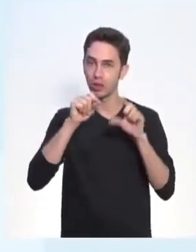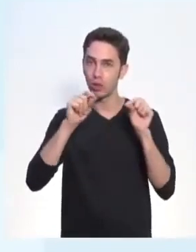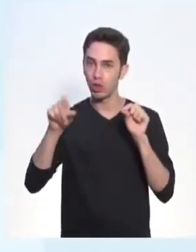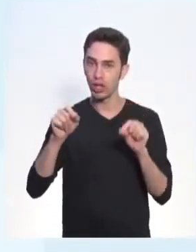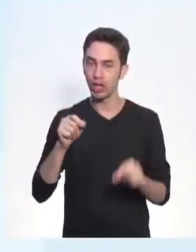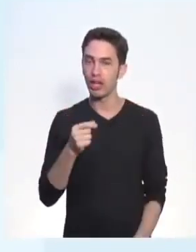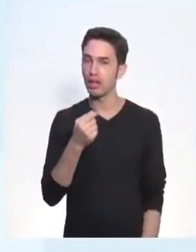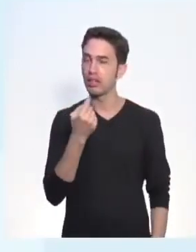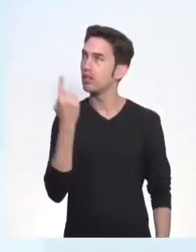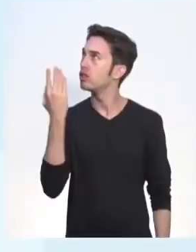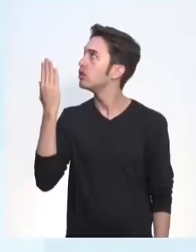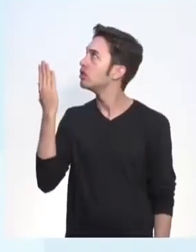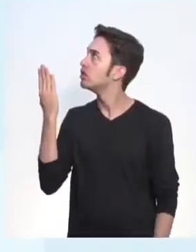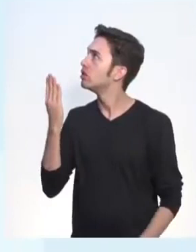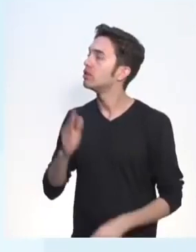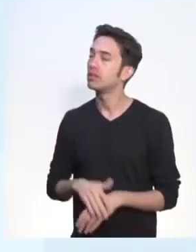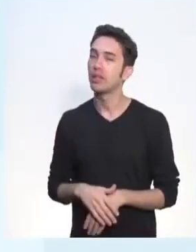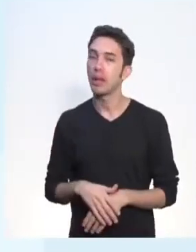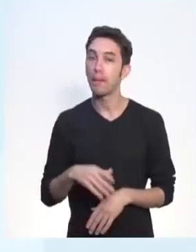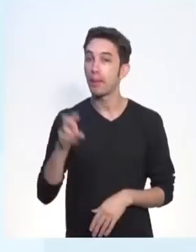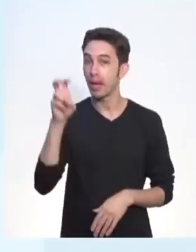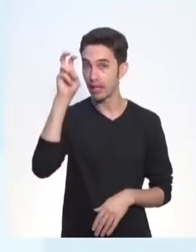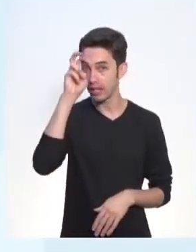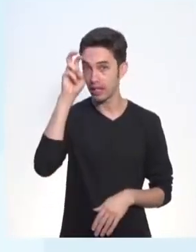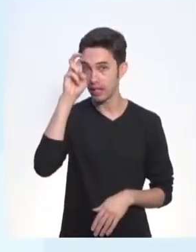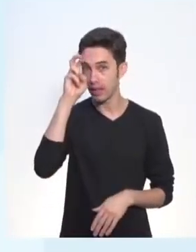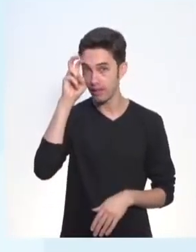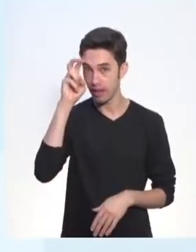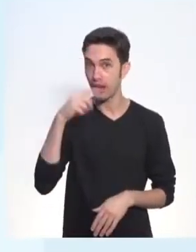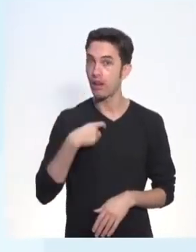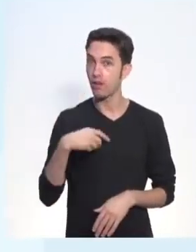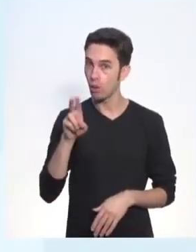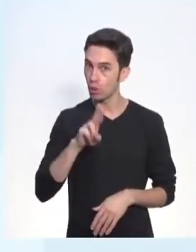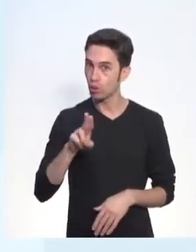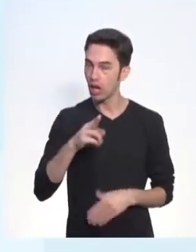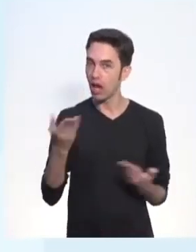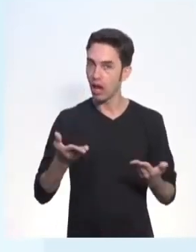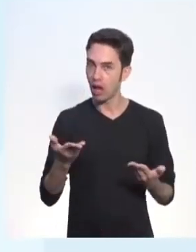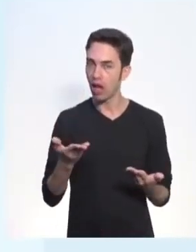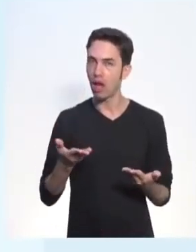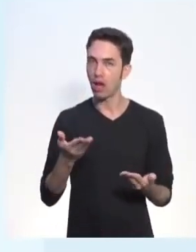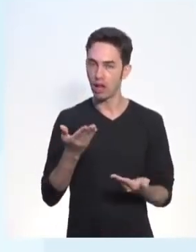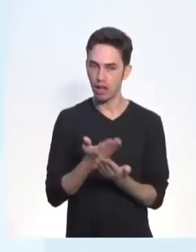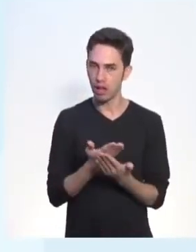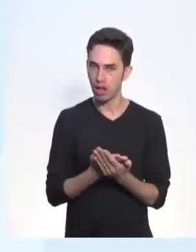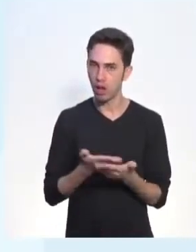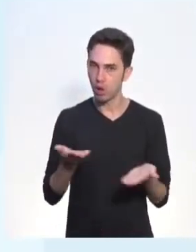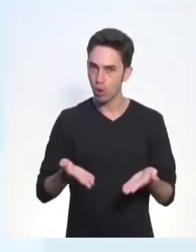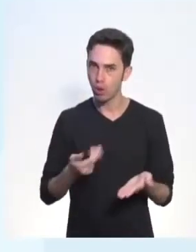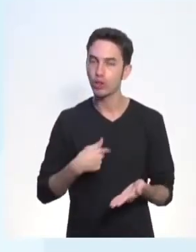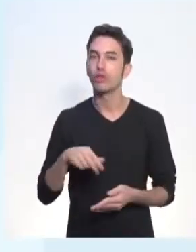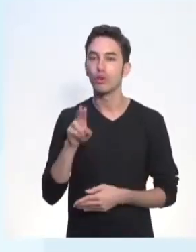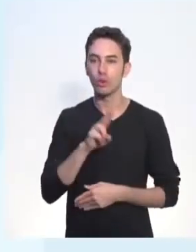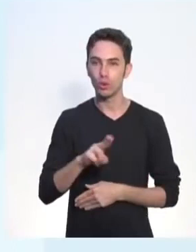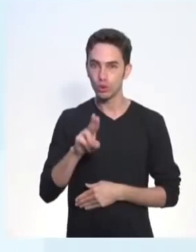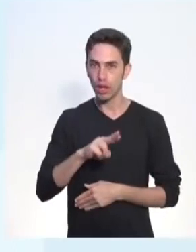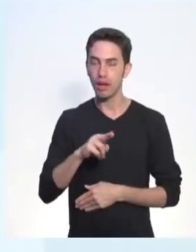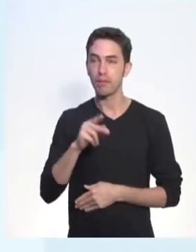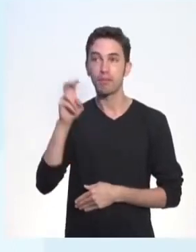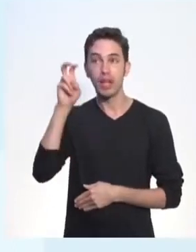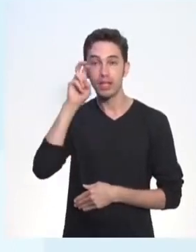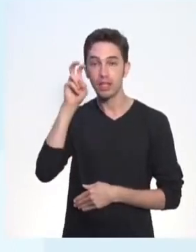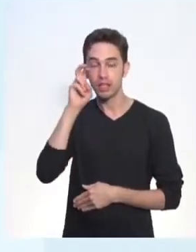Isso para amanhã, para amanhã não, para quinta-feira eu vou usar a aula de hoje. Ela está pronta, mas ela deverá